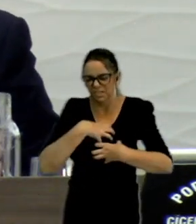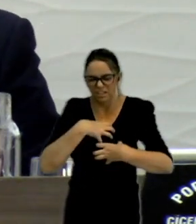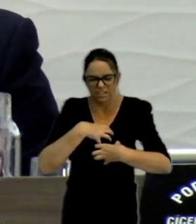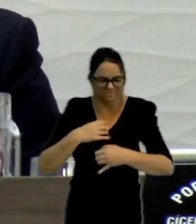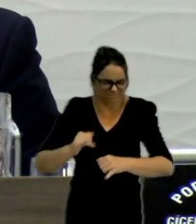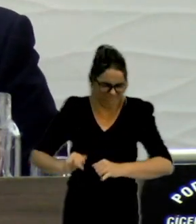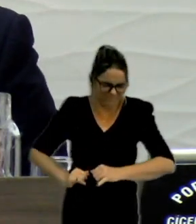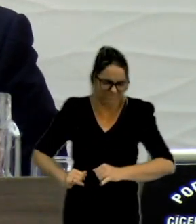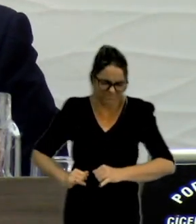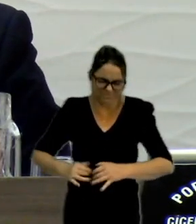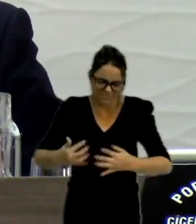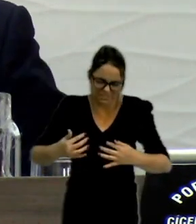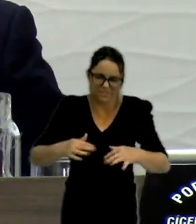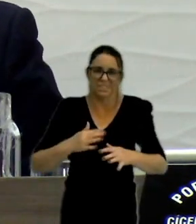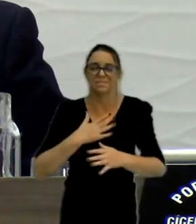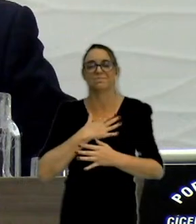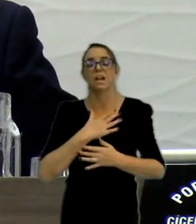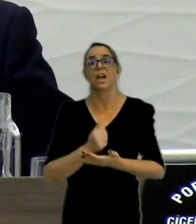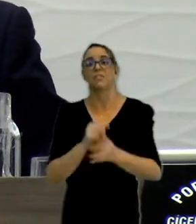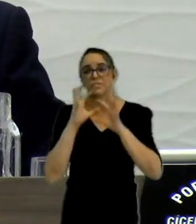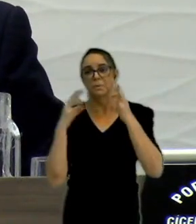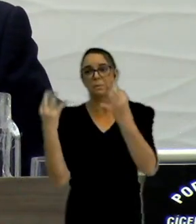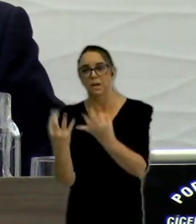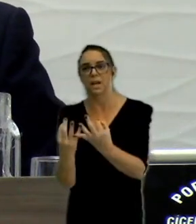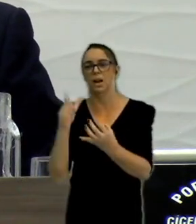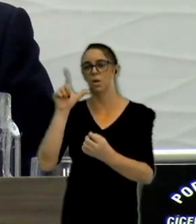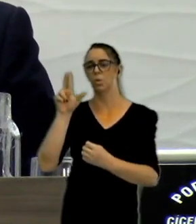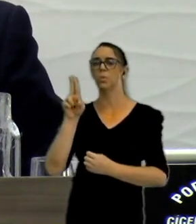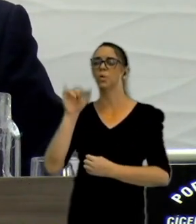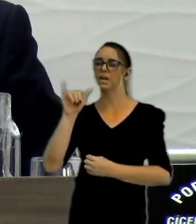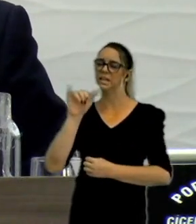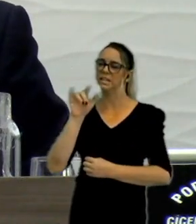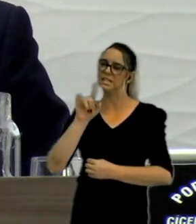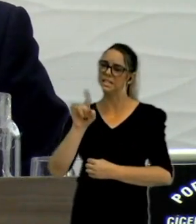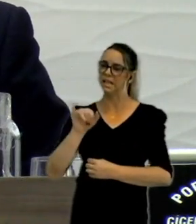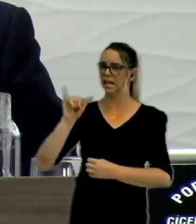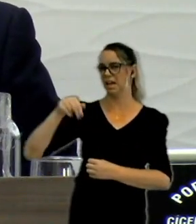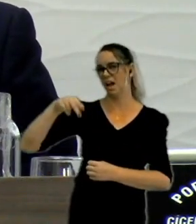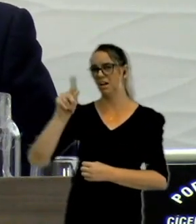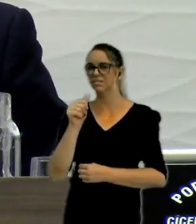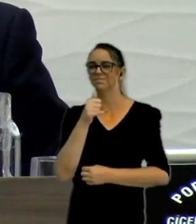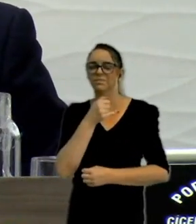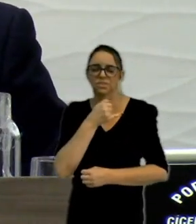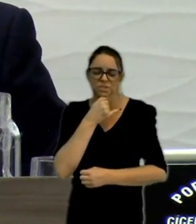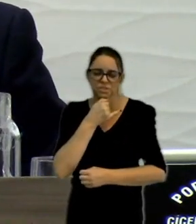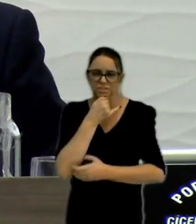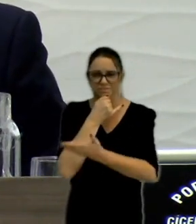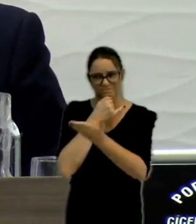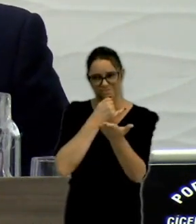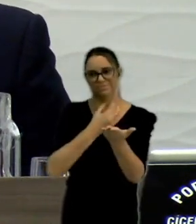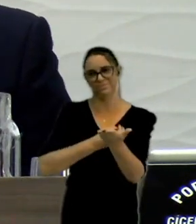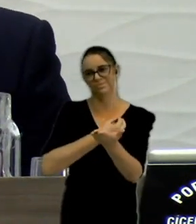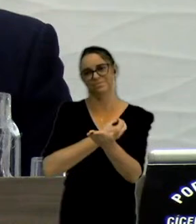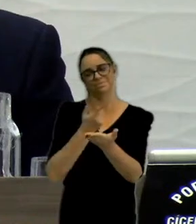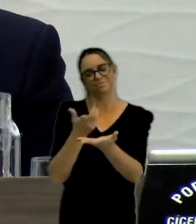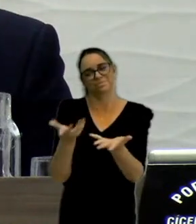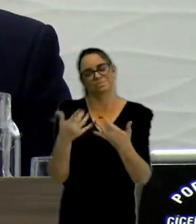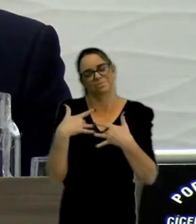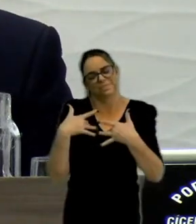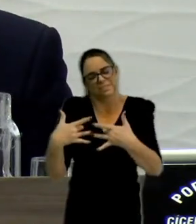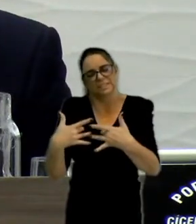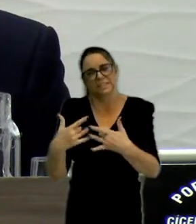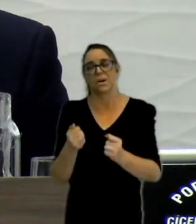Beta, Dona Luizinha, toda a família Dona Luizinha, por esse momento, né, tão triste na vida de vocês. Obrigado, senhor